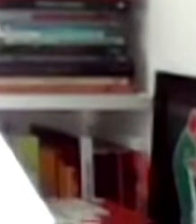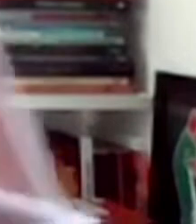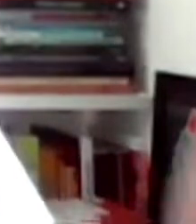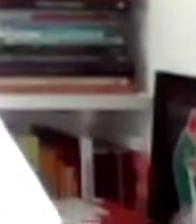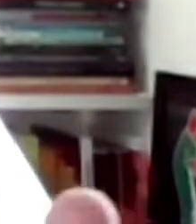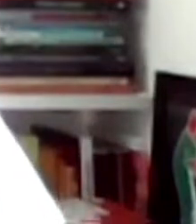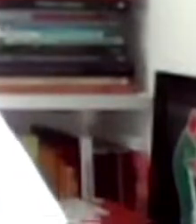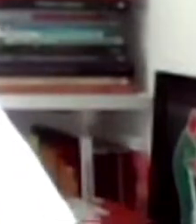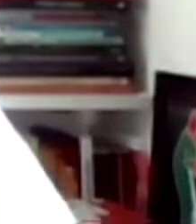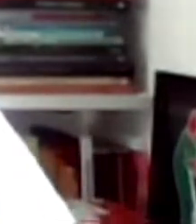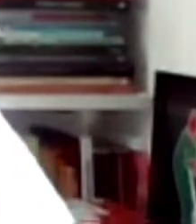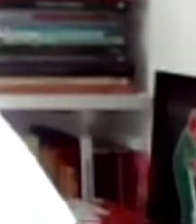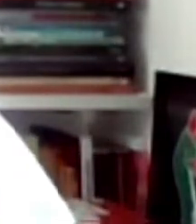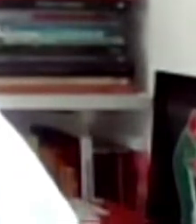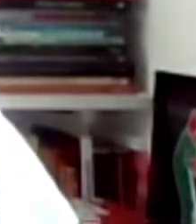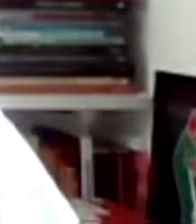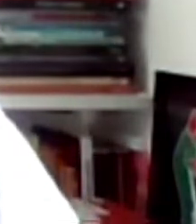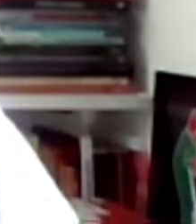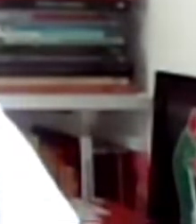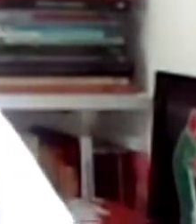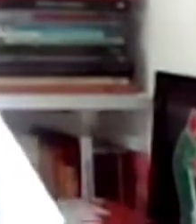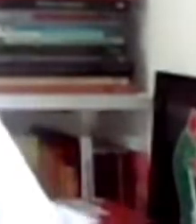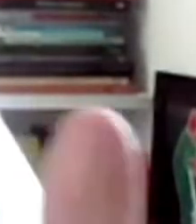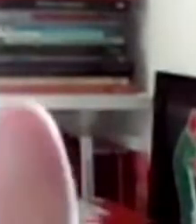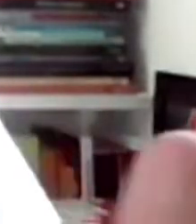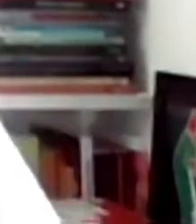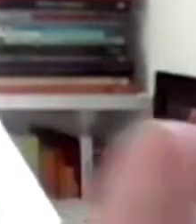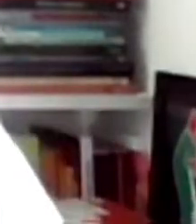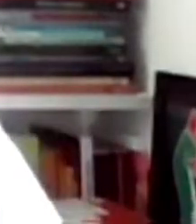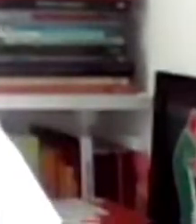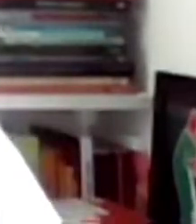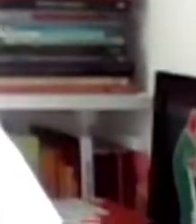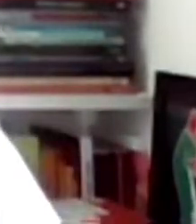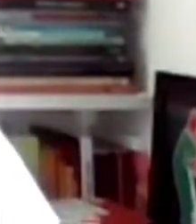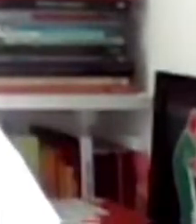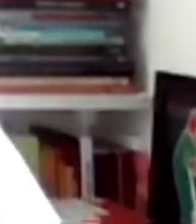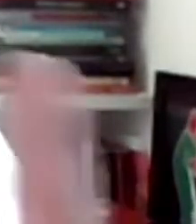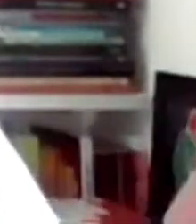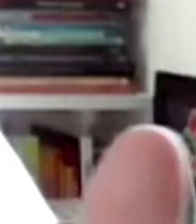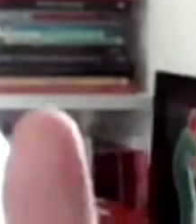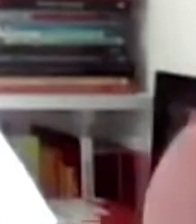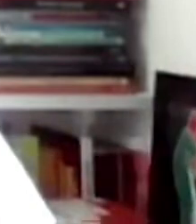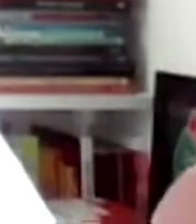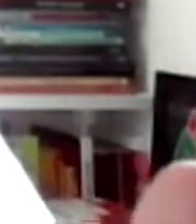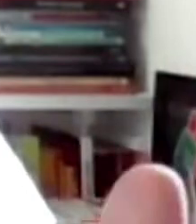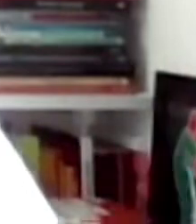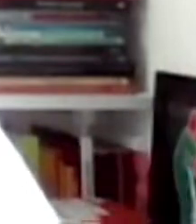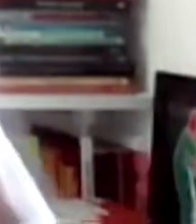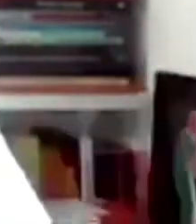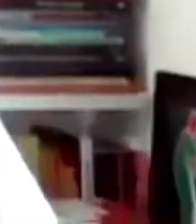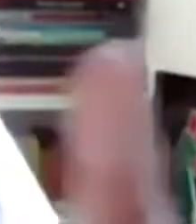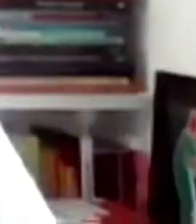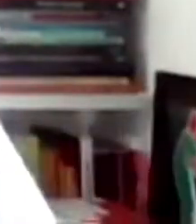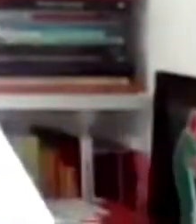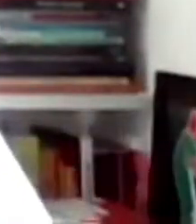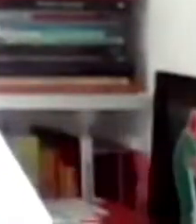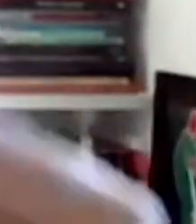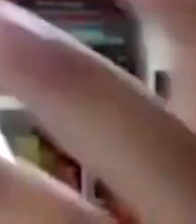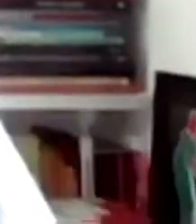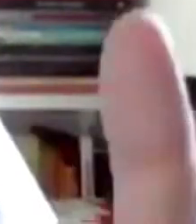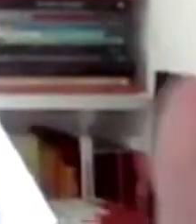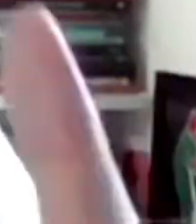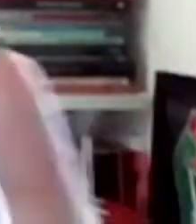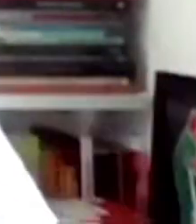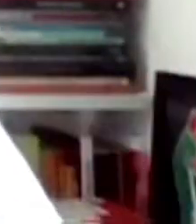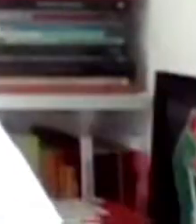do Magistério. No nível municipal aqui de Campinas, o que a gente viu é que, ao longo do tempo, o município já teve oportunidades, com muita luta que